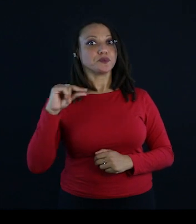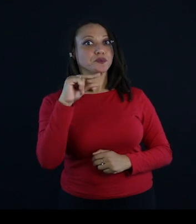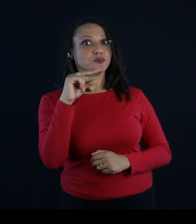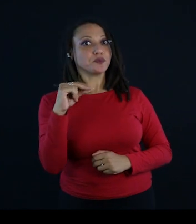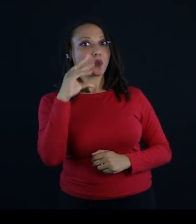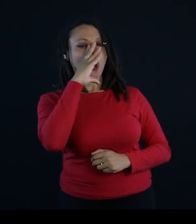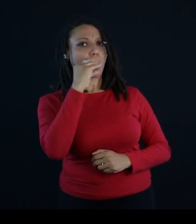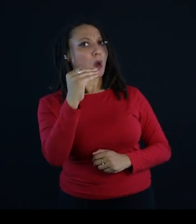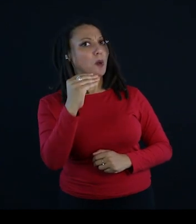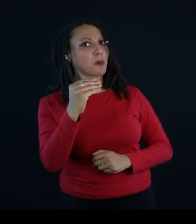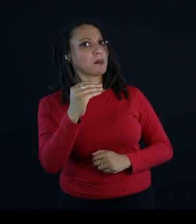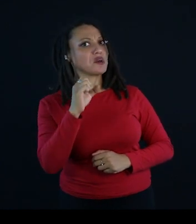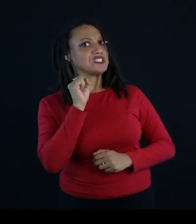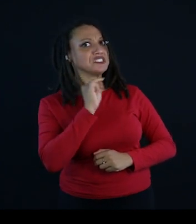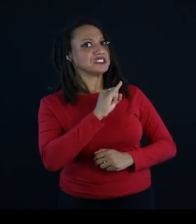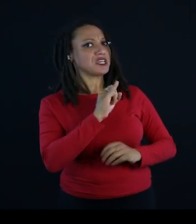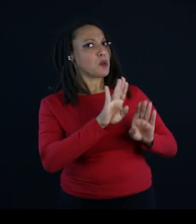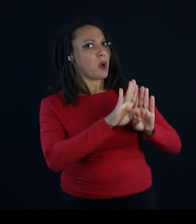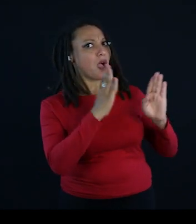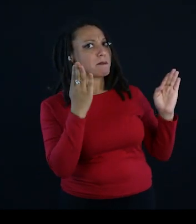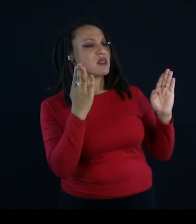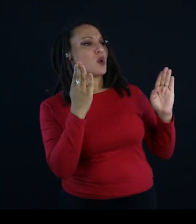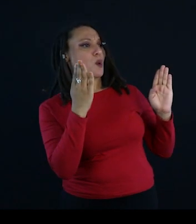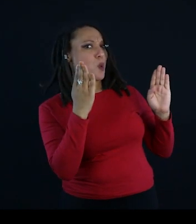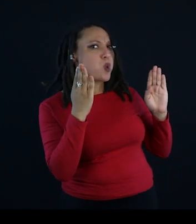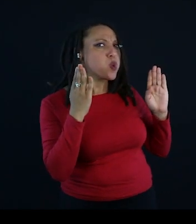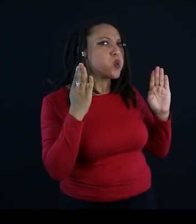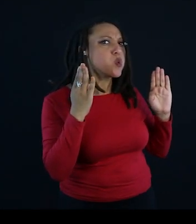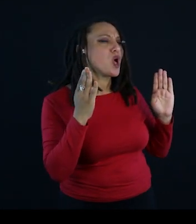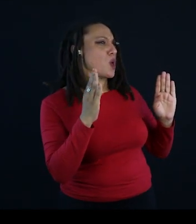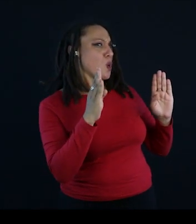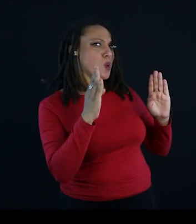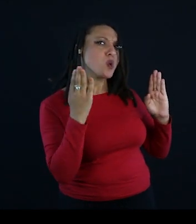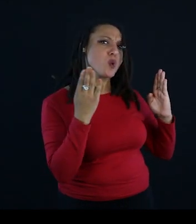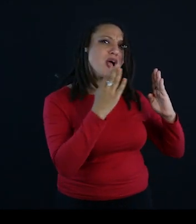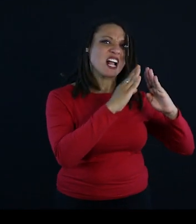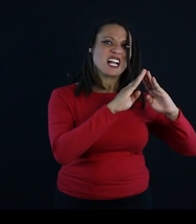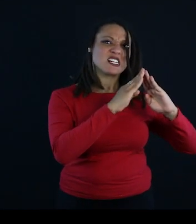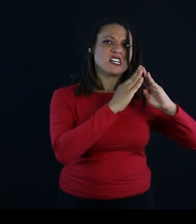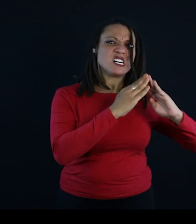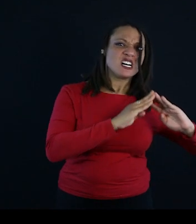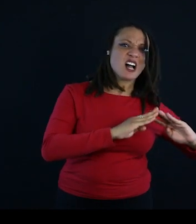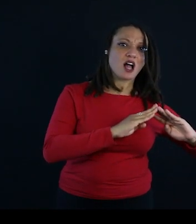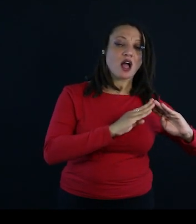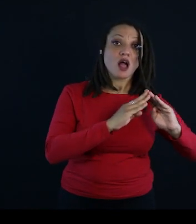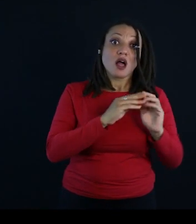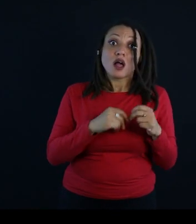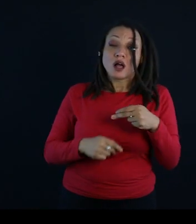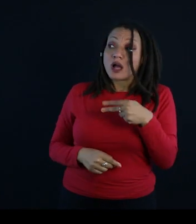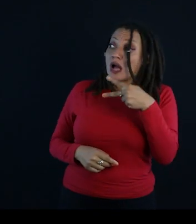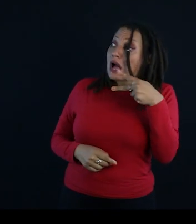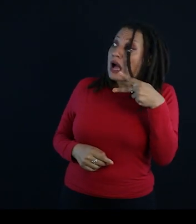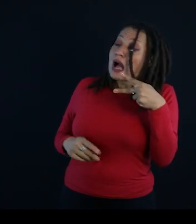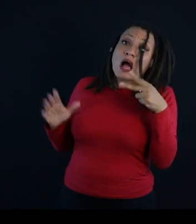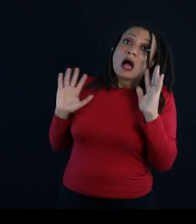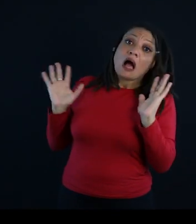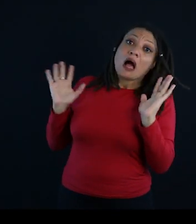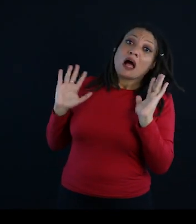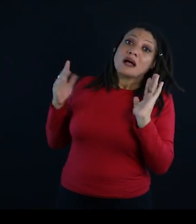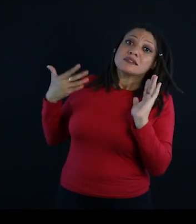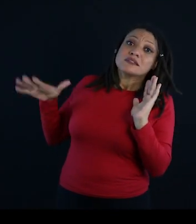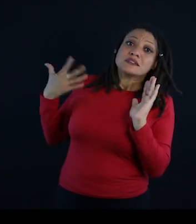o lobo chega e fala: se você não abrir, eu vou soprar até a sua casa derrubar. E aí eles: